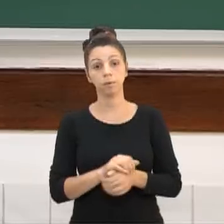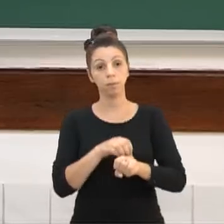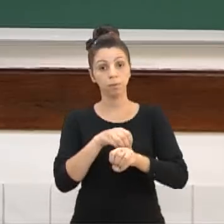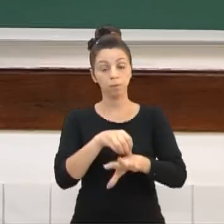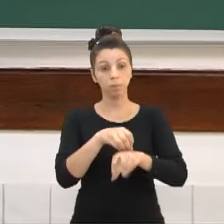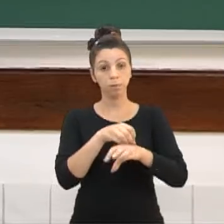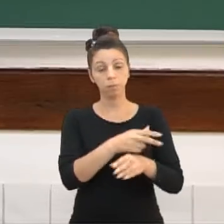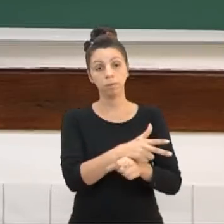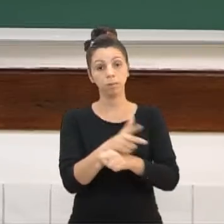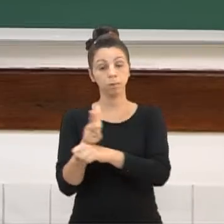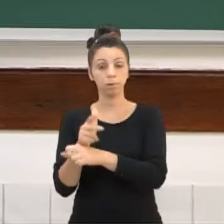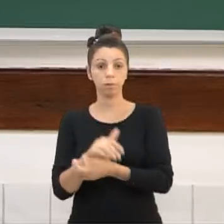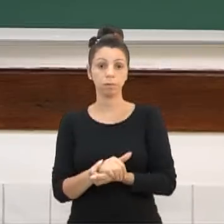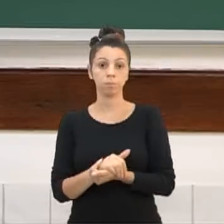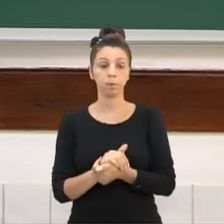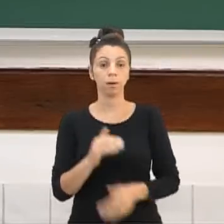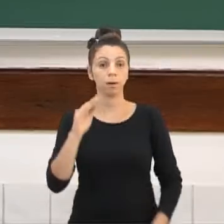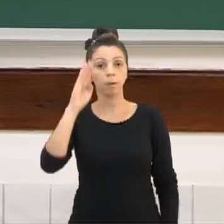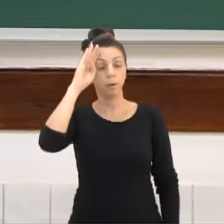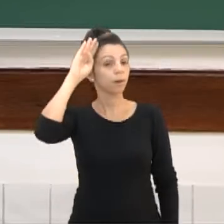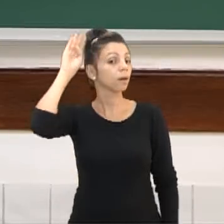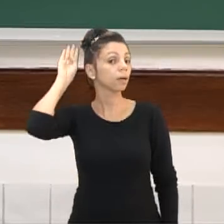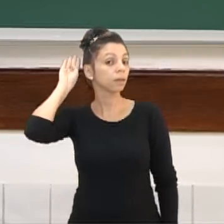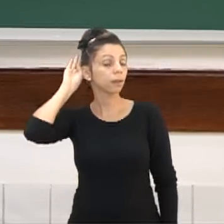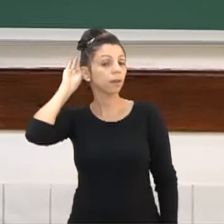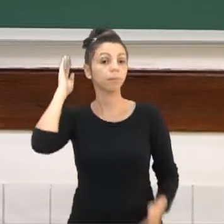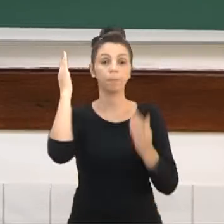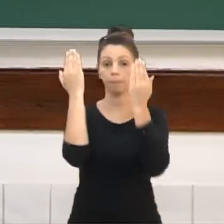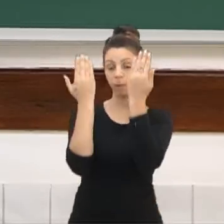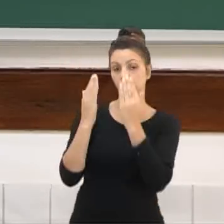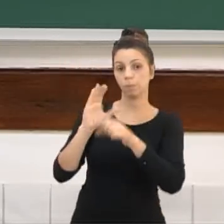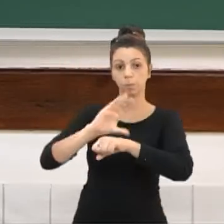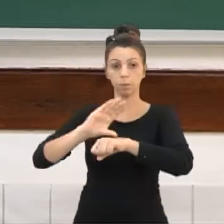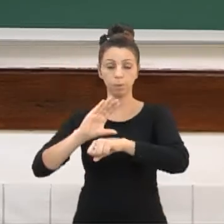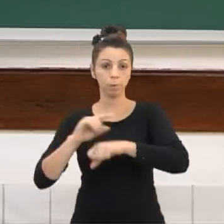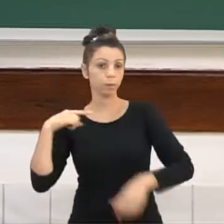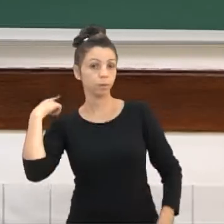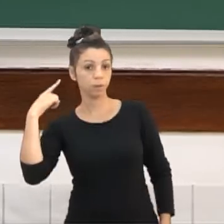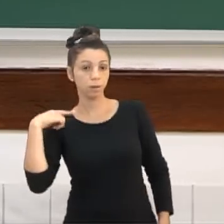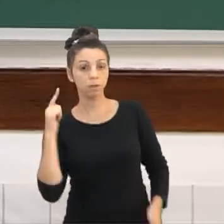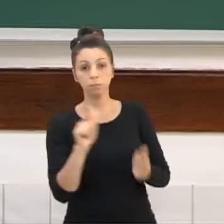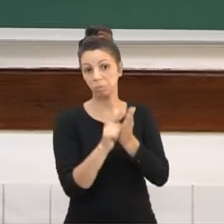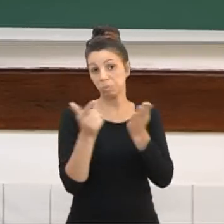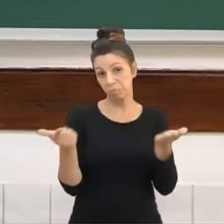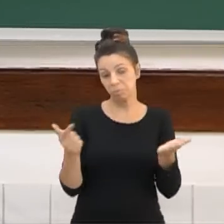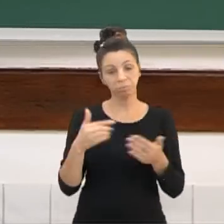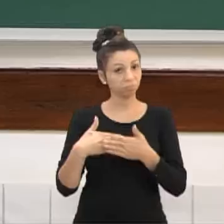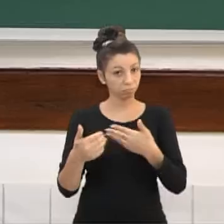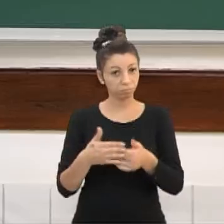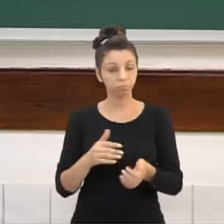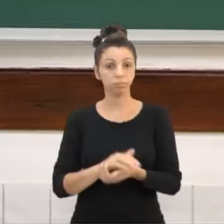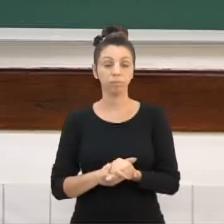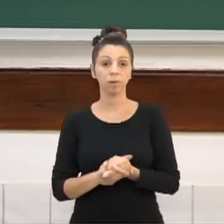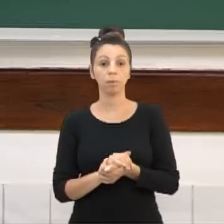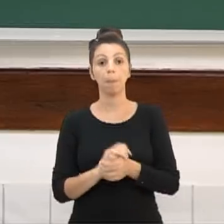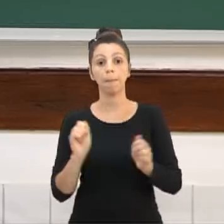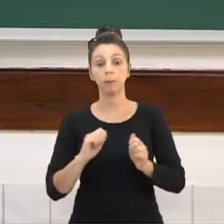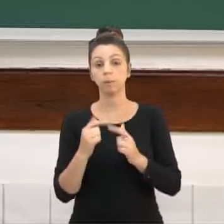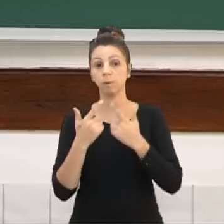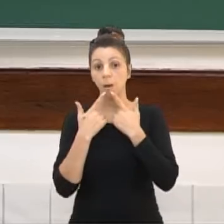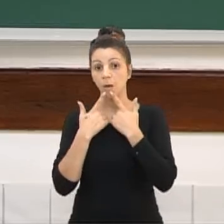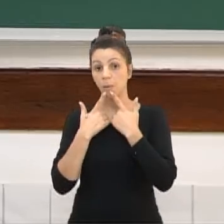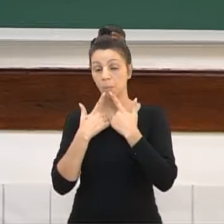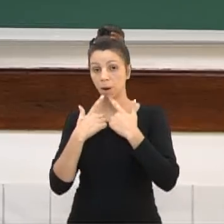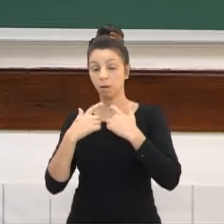podcast gravado para acadêmicos do curso de psicologia ou do curso de direito, de jornalismo, enfim. Aí eu vou utilizar uma linguagem